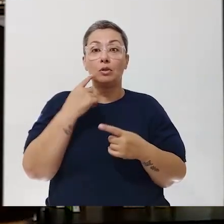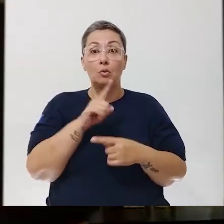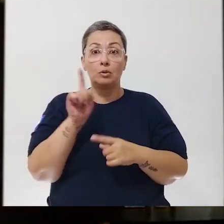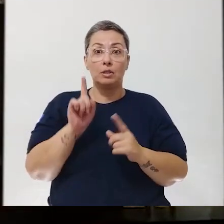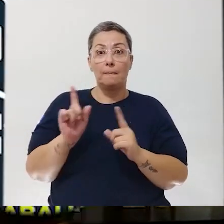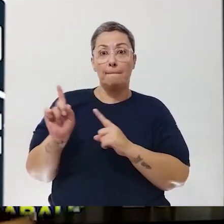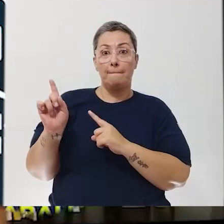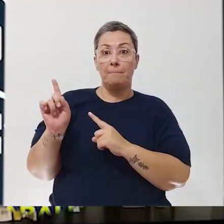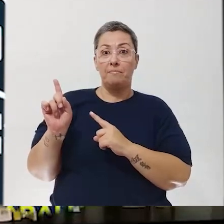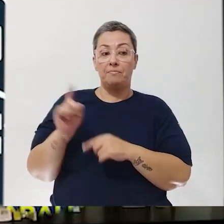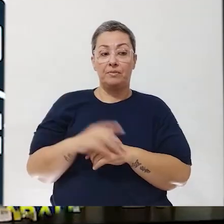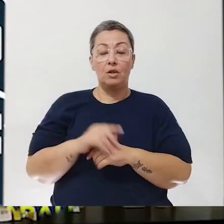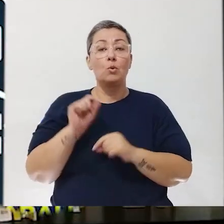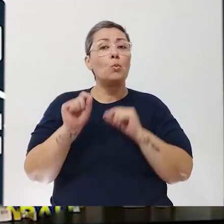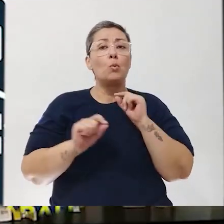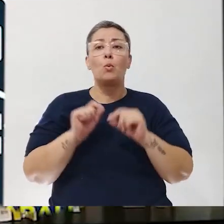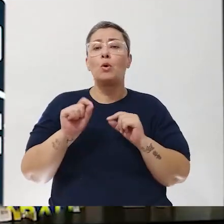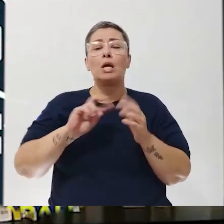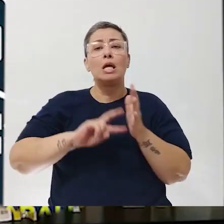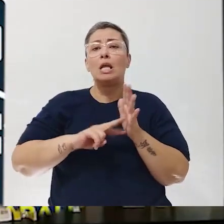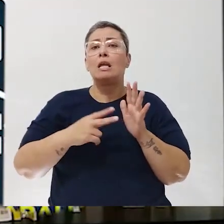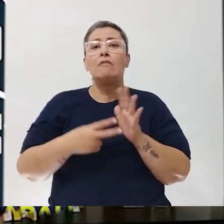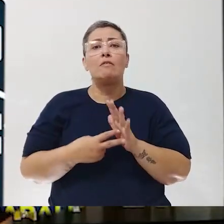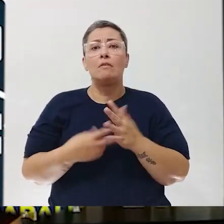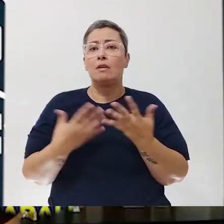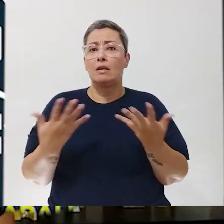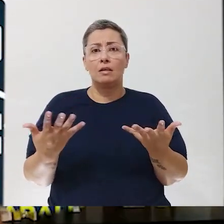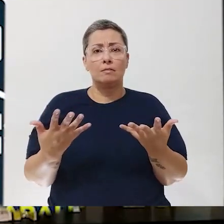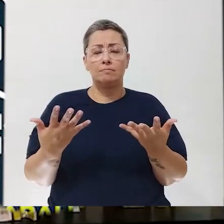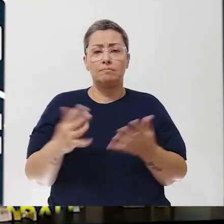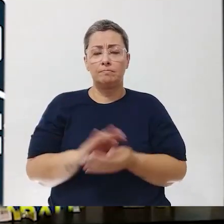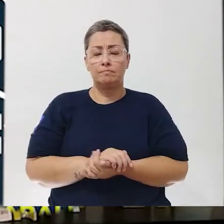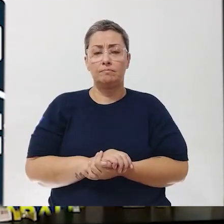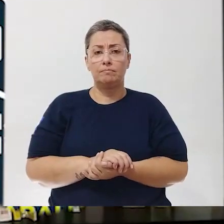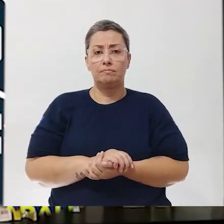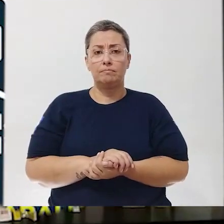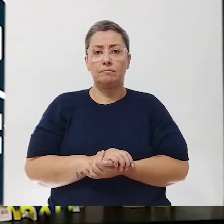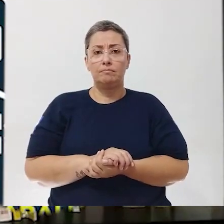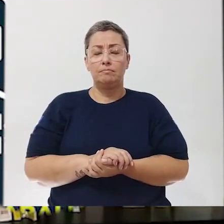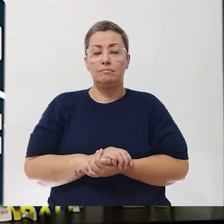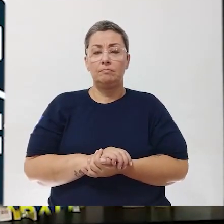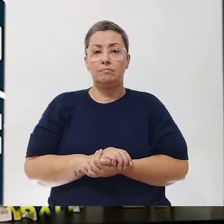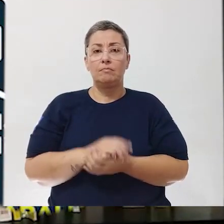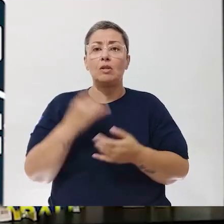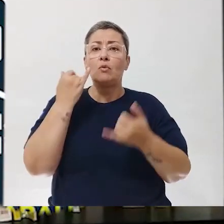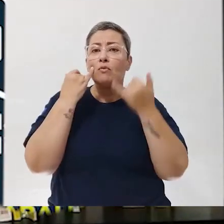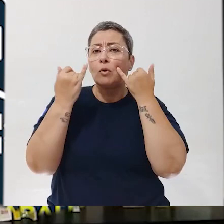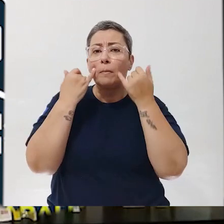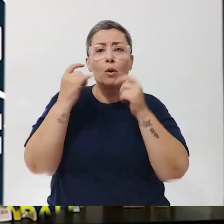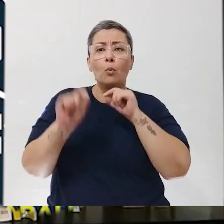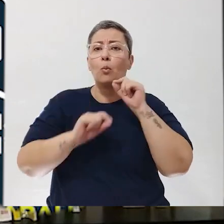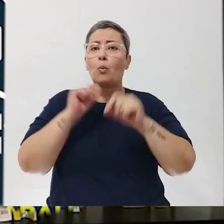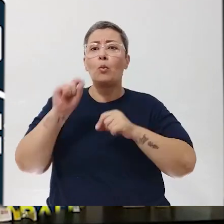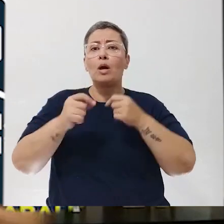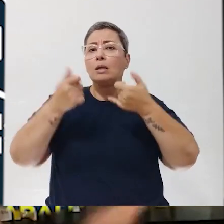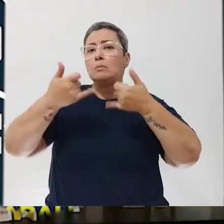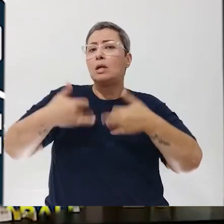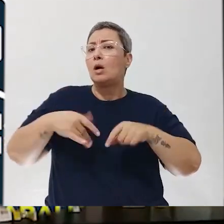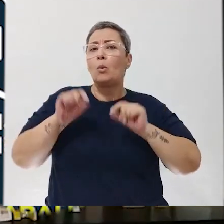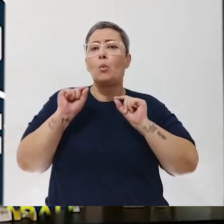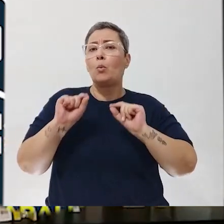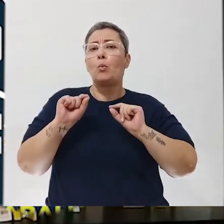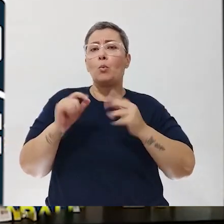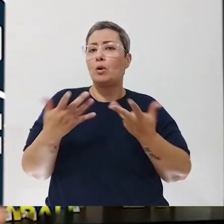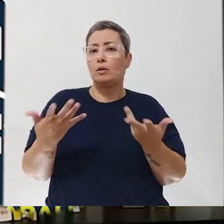Essa é uma outra imagem, olha essa. O que será que essa outra imagem tá querendo informar ou falar